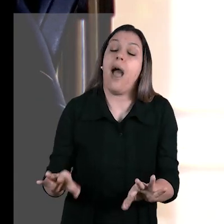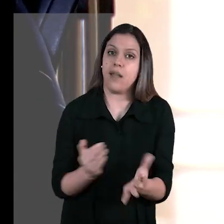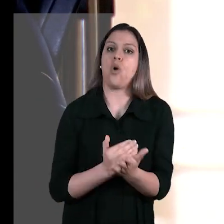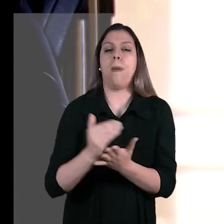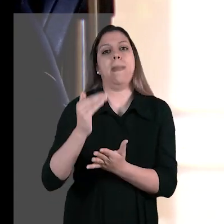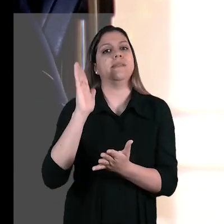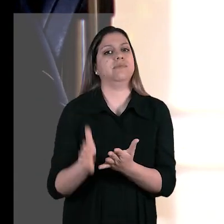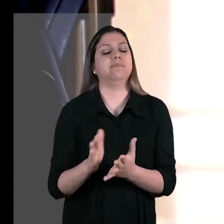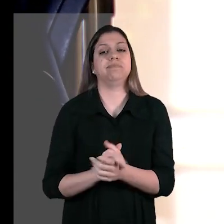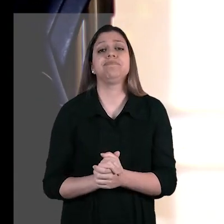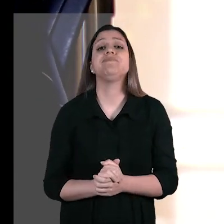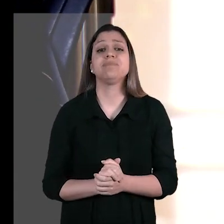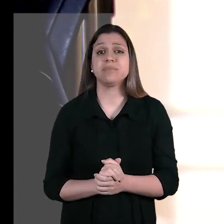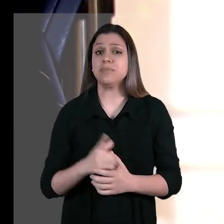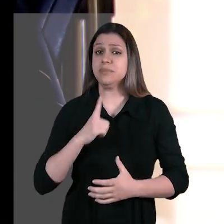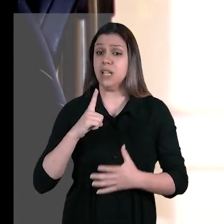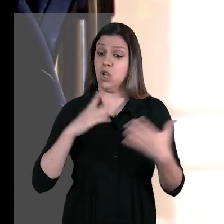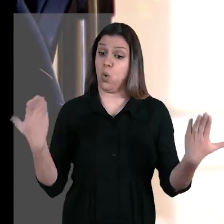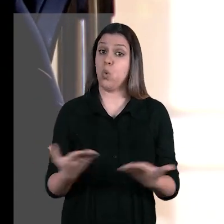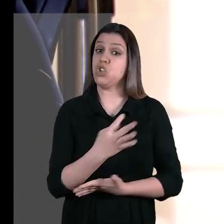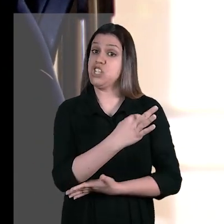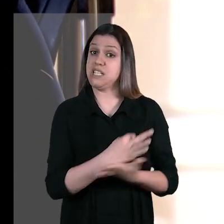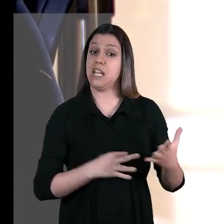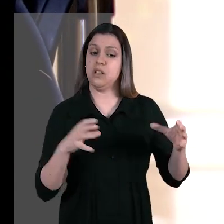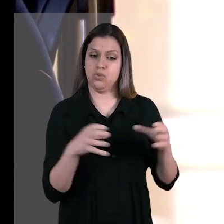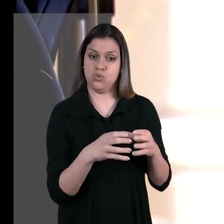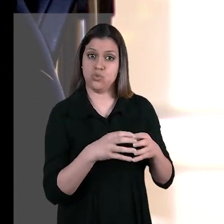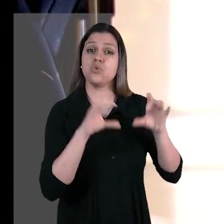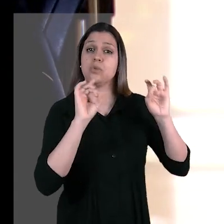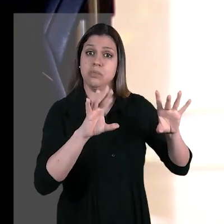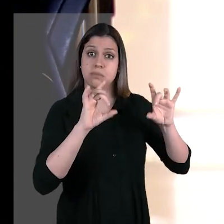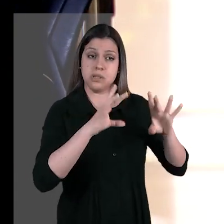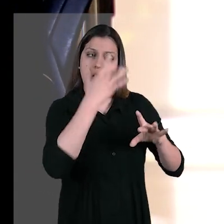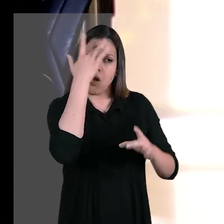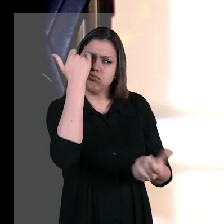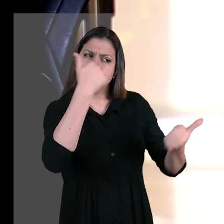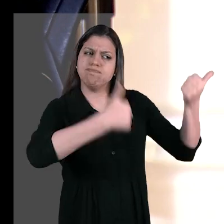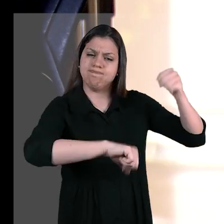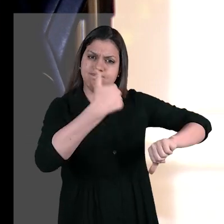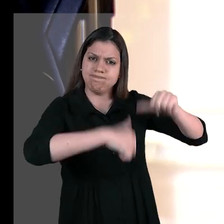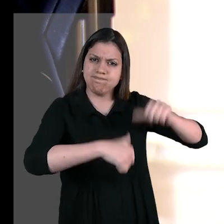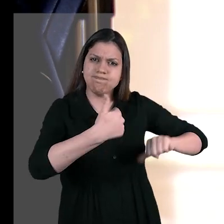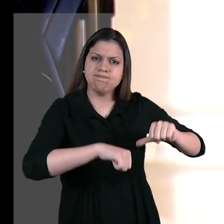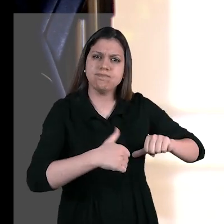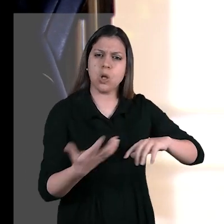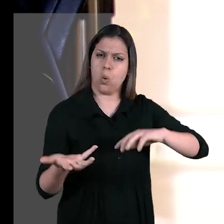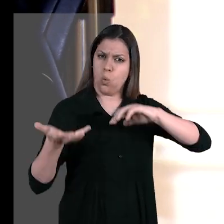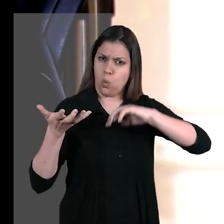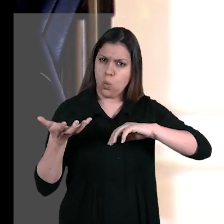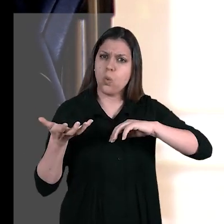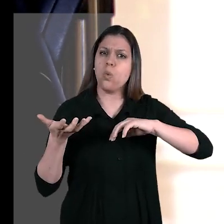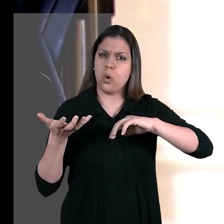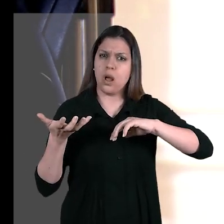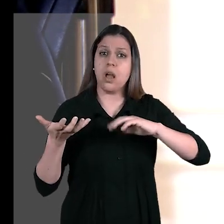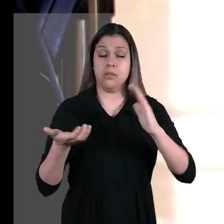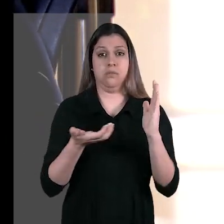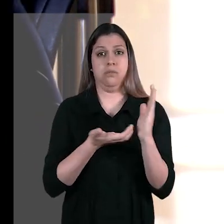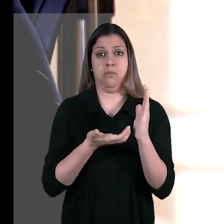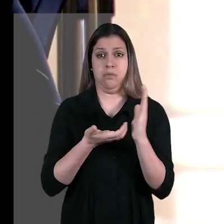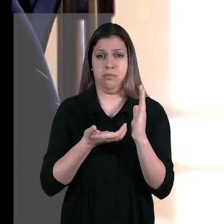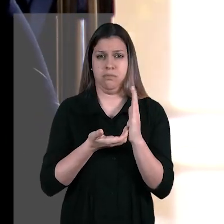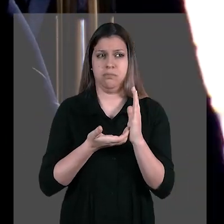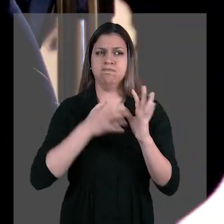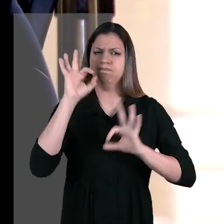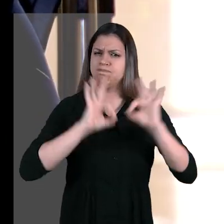momento, tá? O texto que foi aprovado pela Comissão Especial está sendo analisado pelo Congresso na Câmara